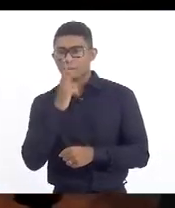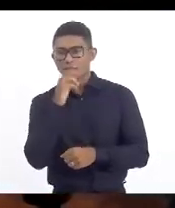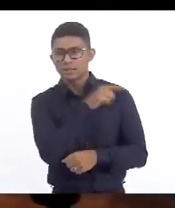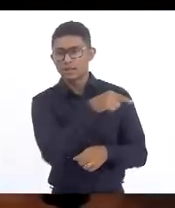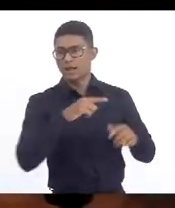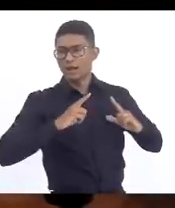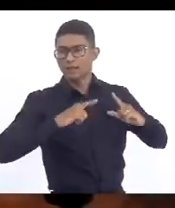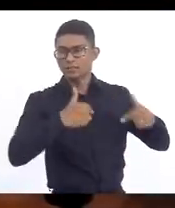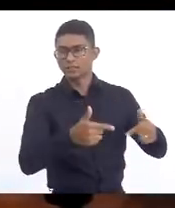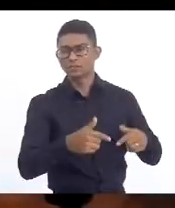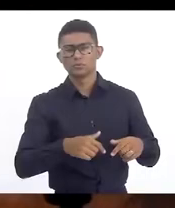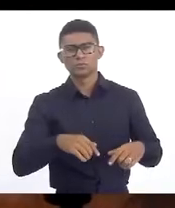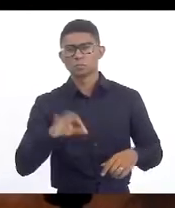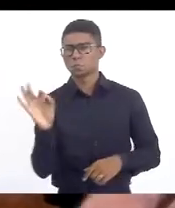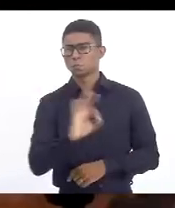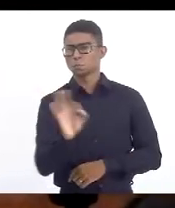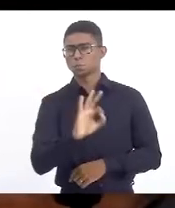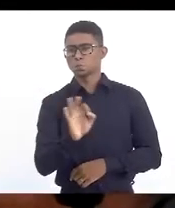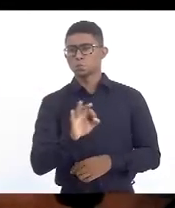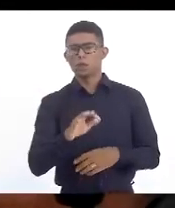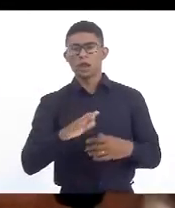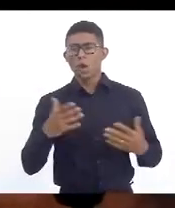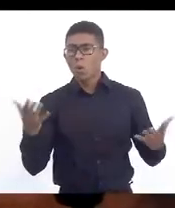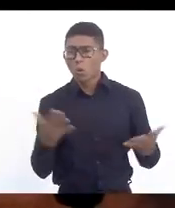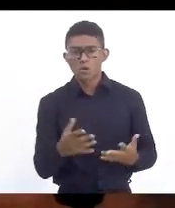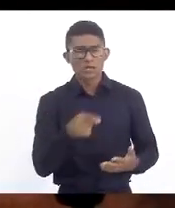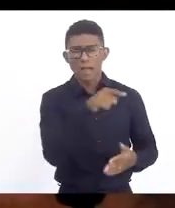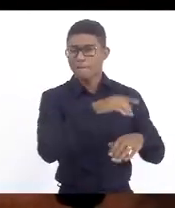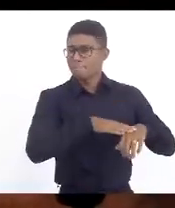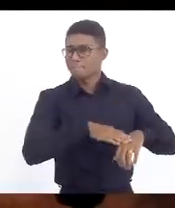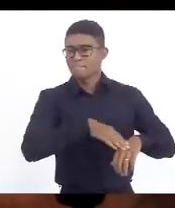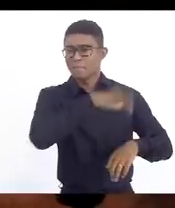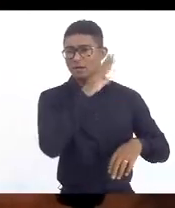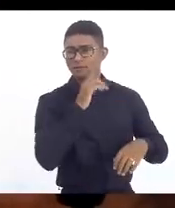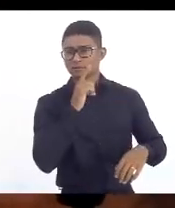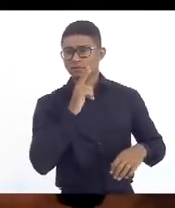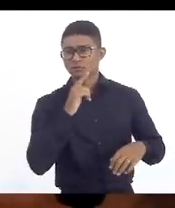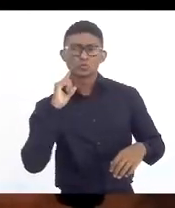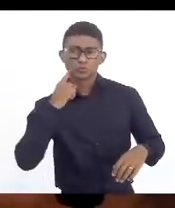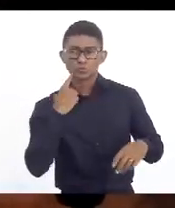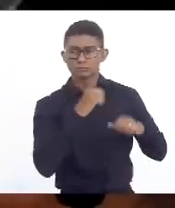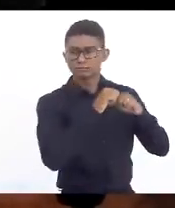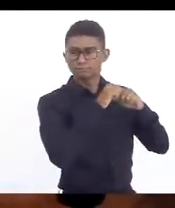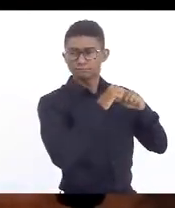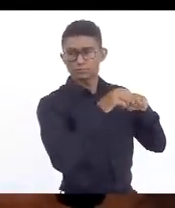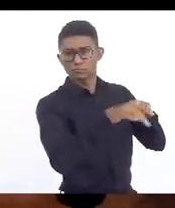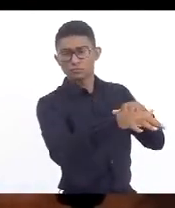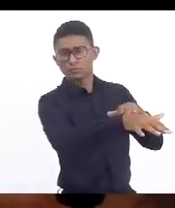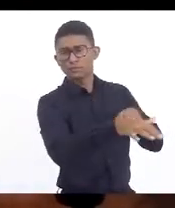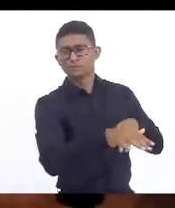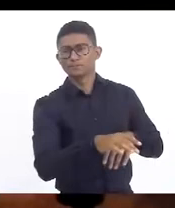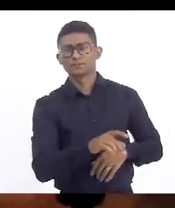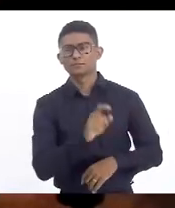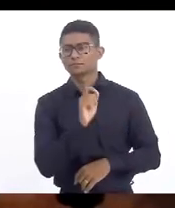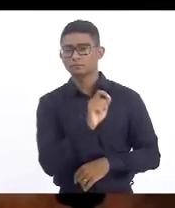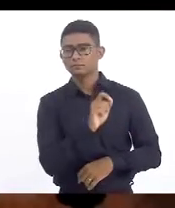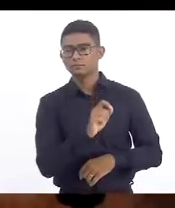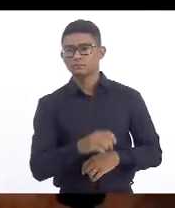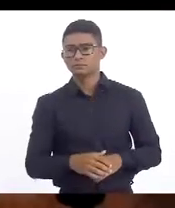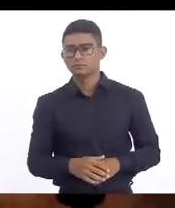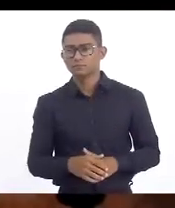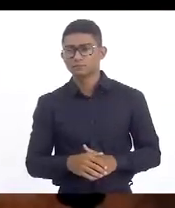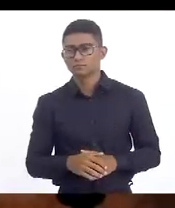saíam. Hoje, a maior poluidora, no meu entendimento, das bacias, na Bahia, de Guanabara